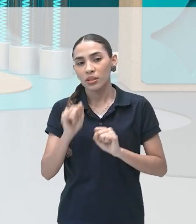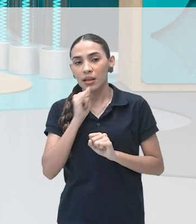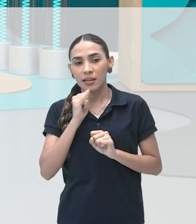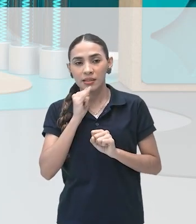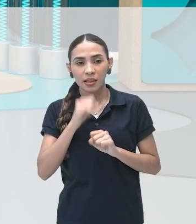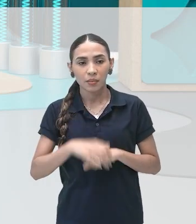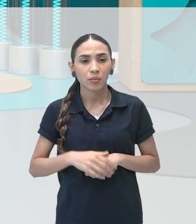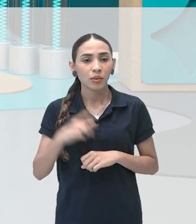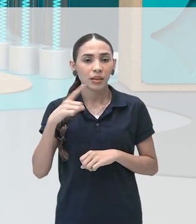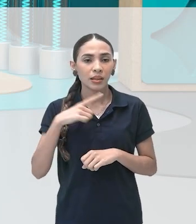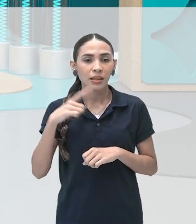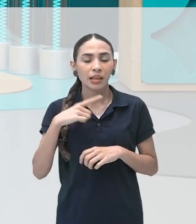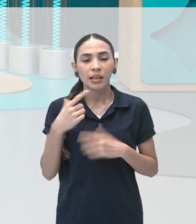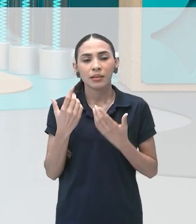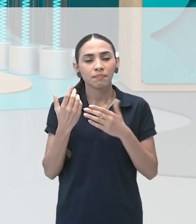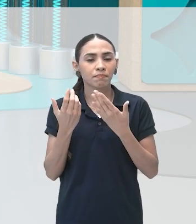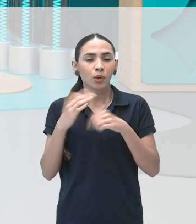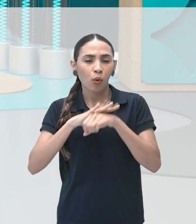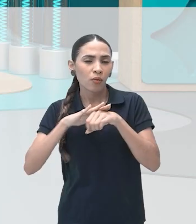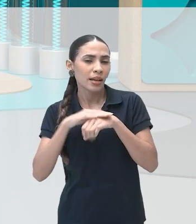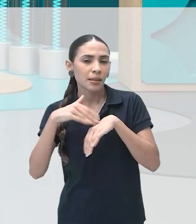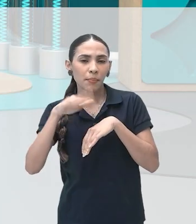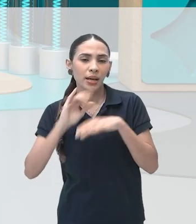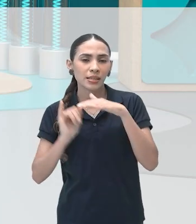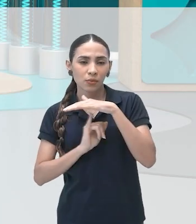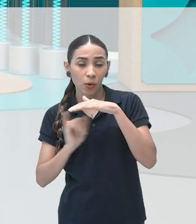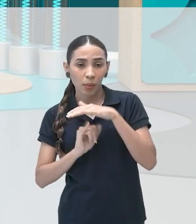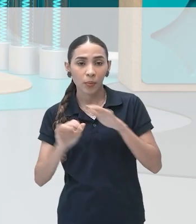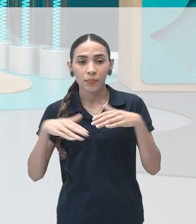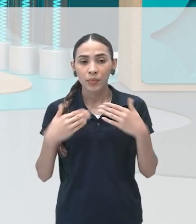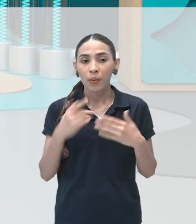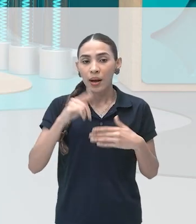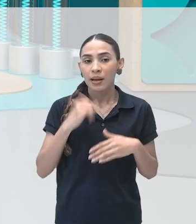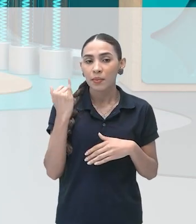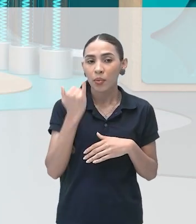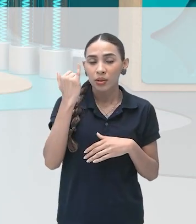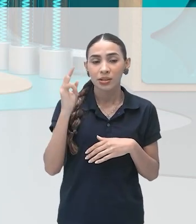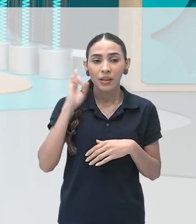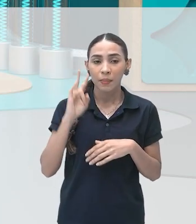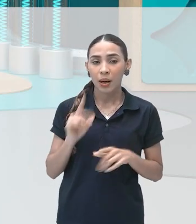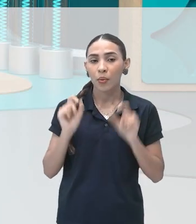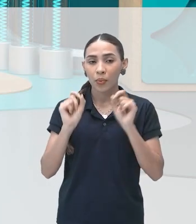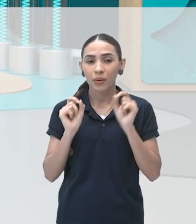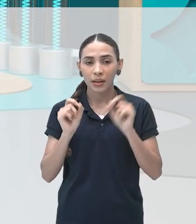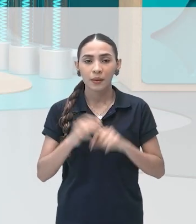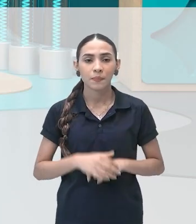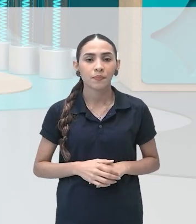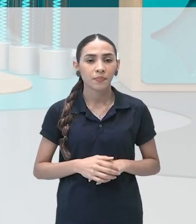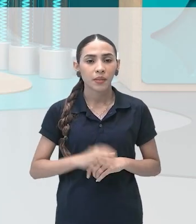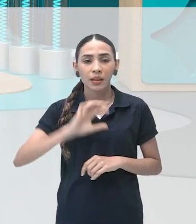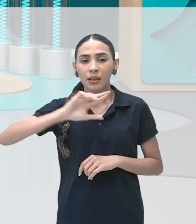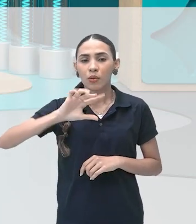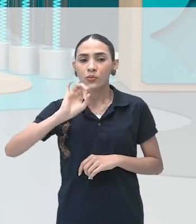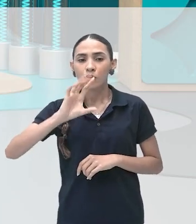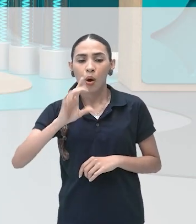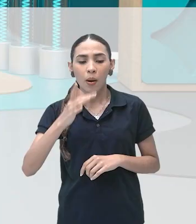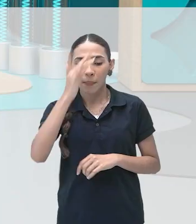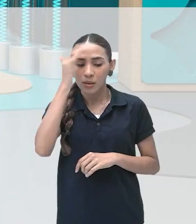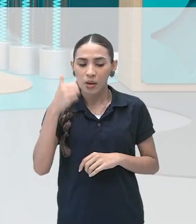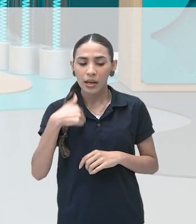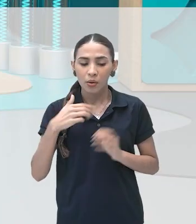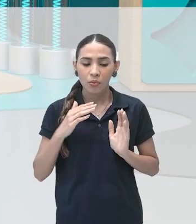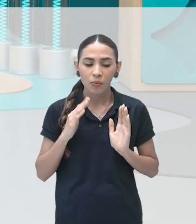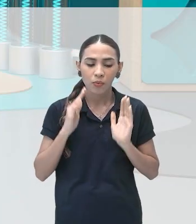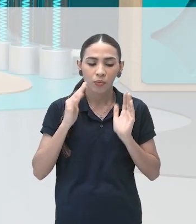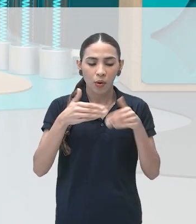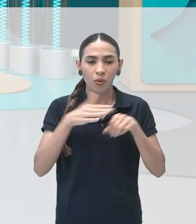ter uma conduta mais informal. E aí, nesse sentido, é importante lembrar também, não apenas a pessoa com quem eu vou conversar